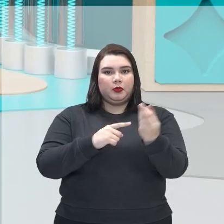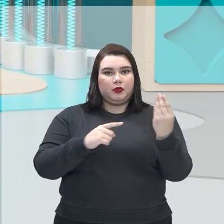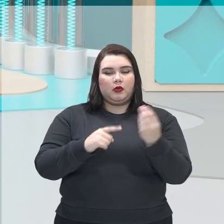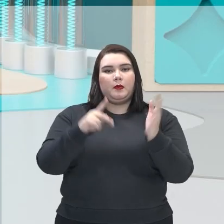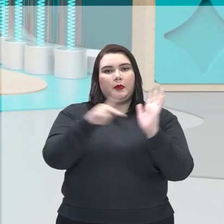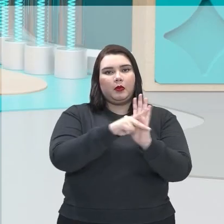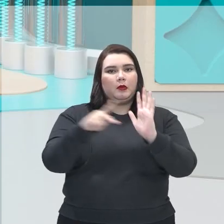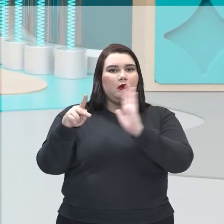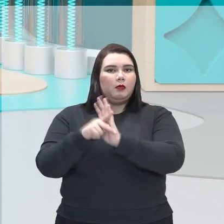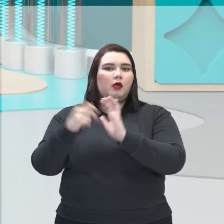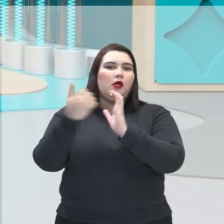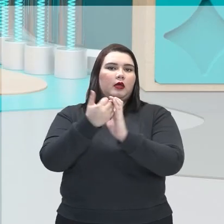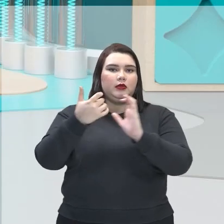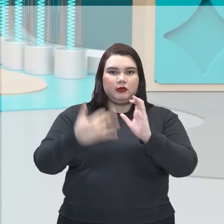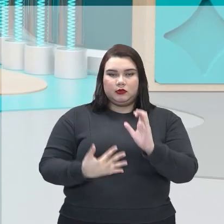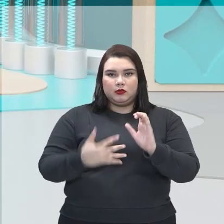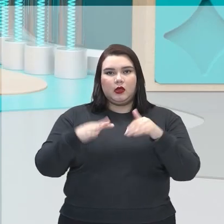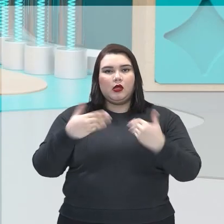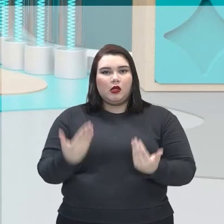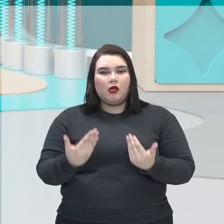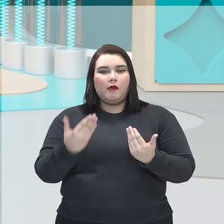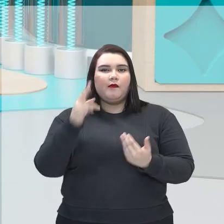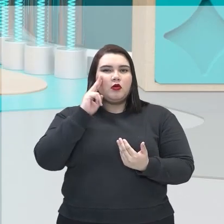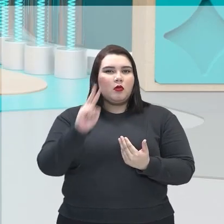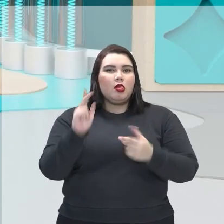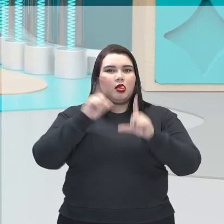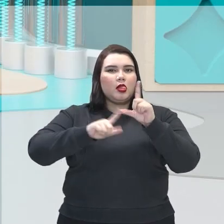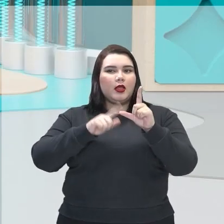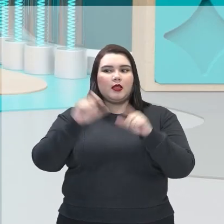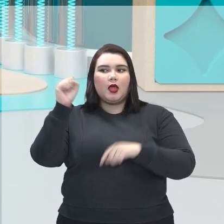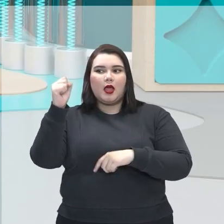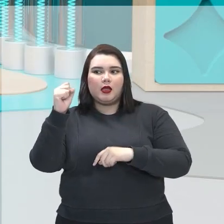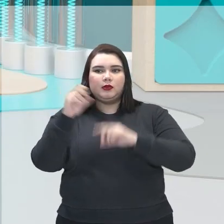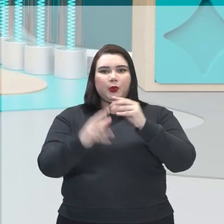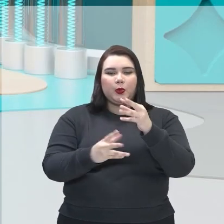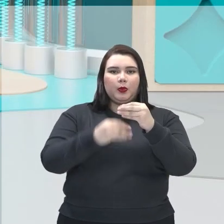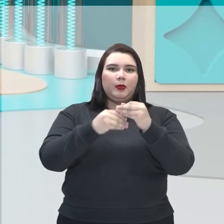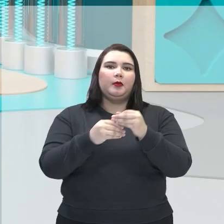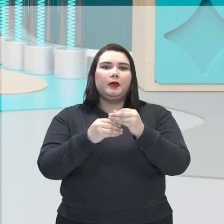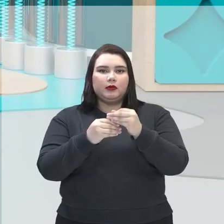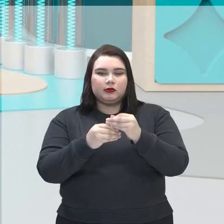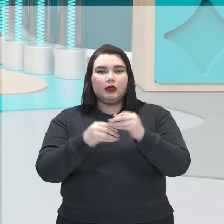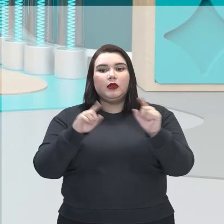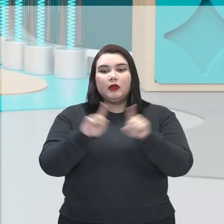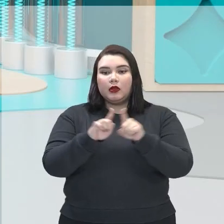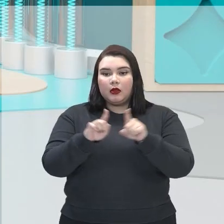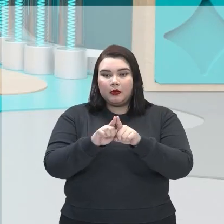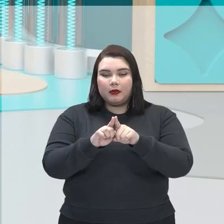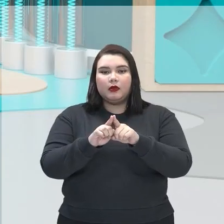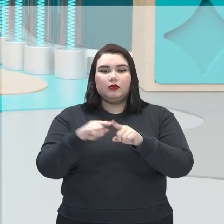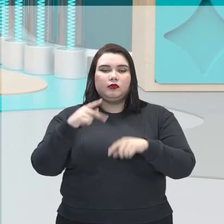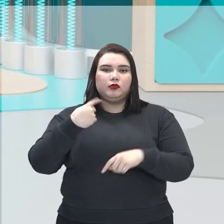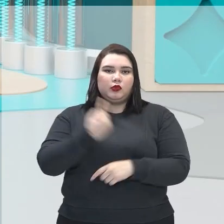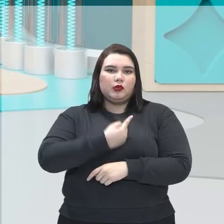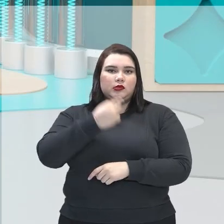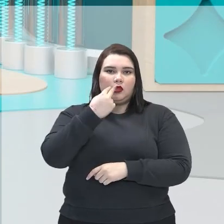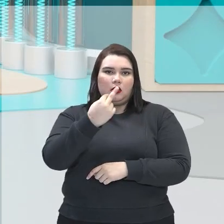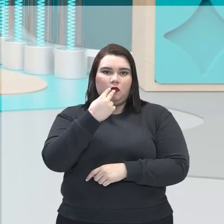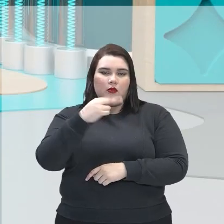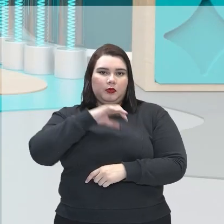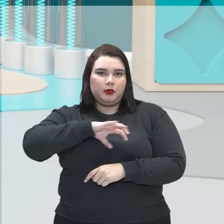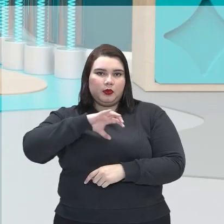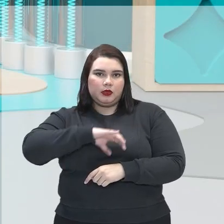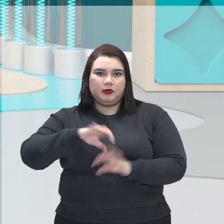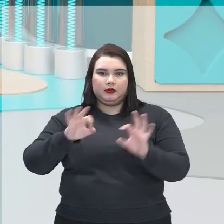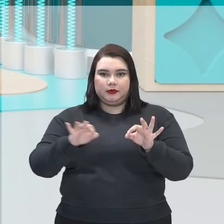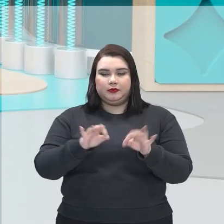que a maioria das vezes o que aconteceu? O Szinho foi lá no final, o que acontece também no nosso idioma, ok? Então, para